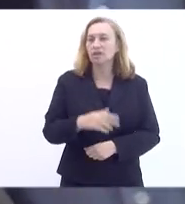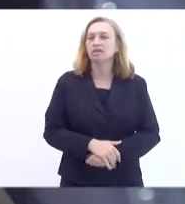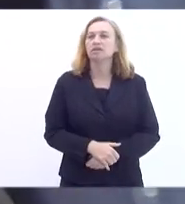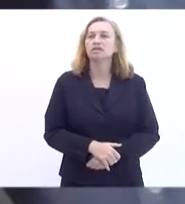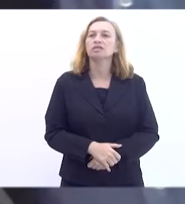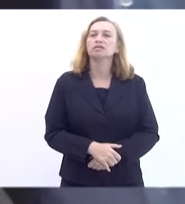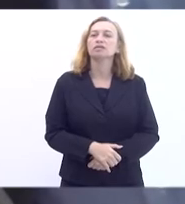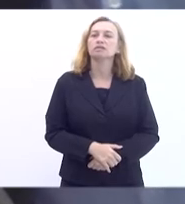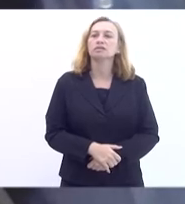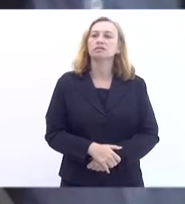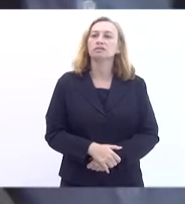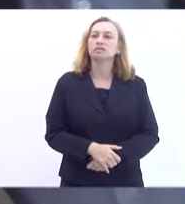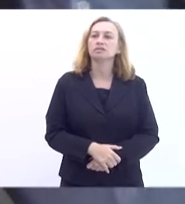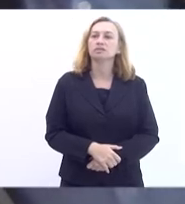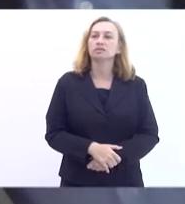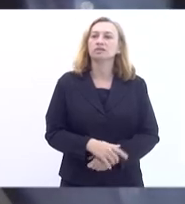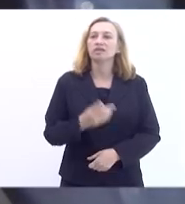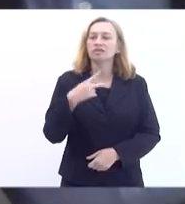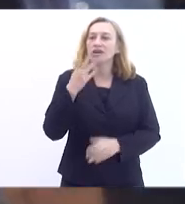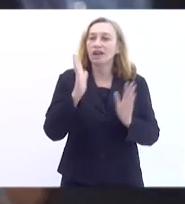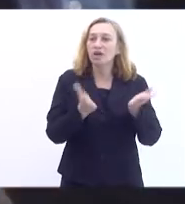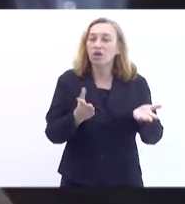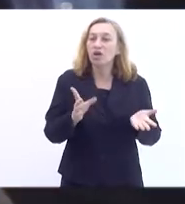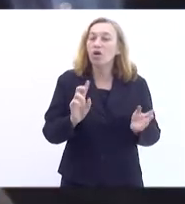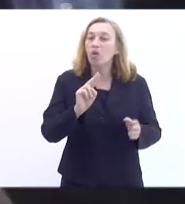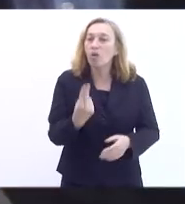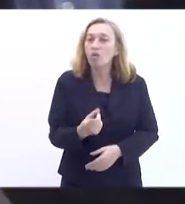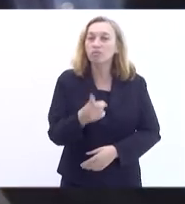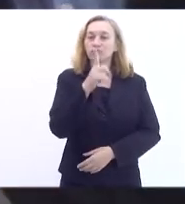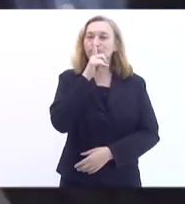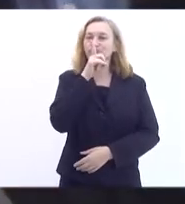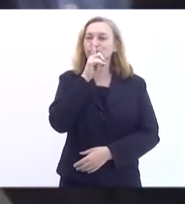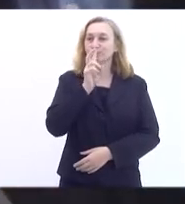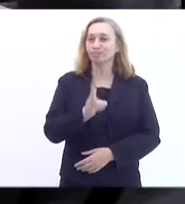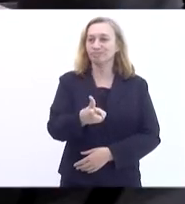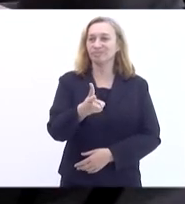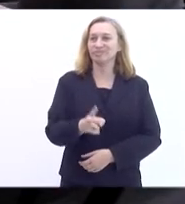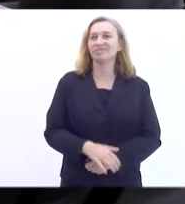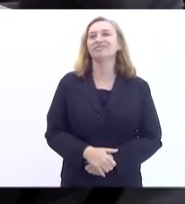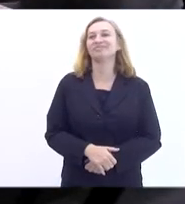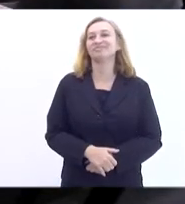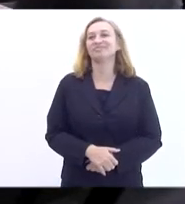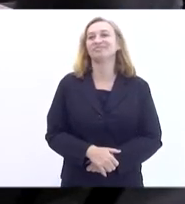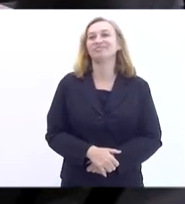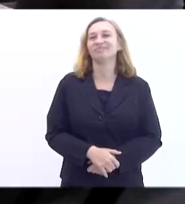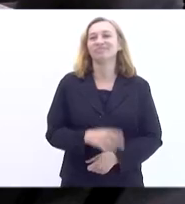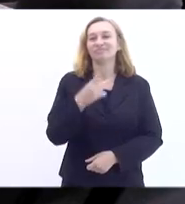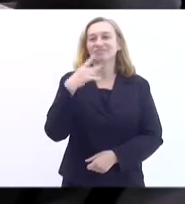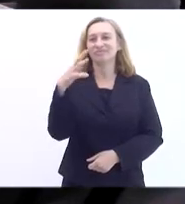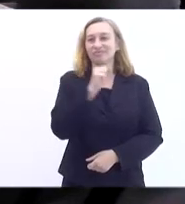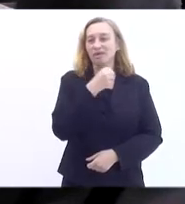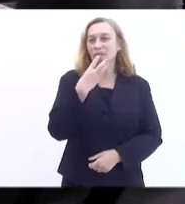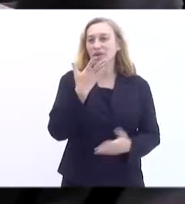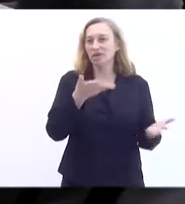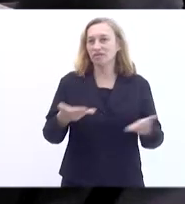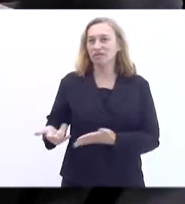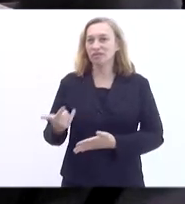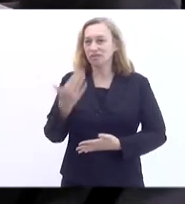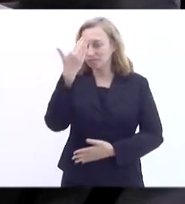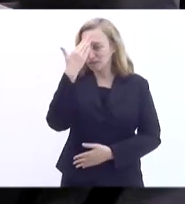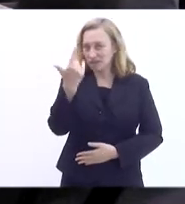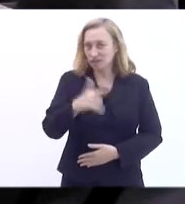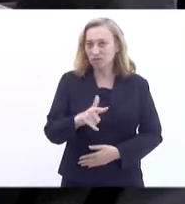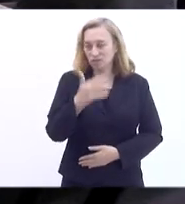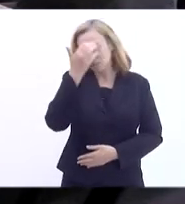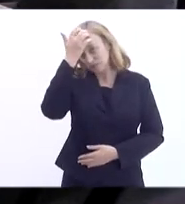possa Fale agora ou cale-se para sempre quem quer falar aí eu acho que é importante falar rapidamente Seja bem vindo Obrigado mais uma vez